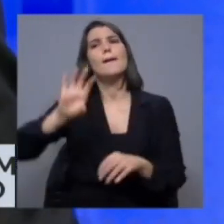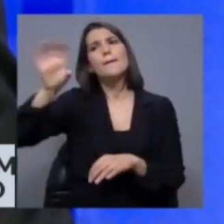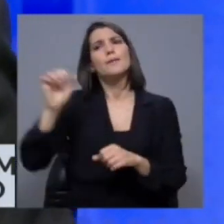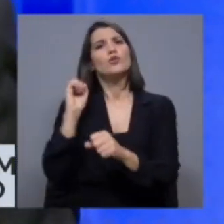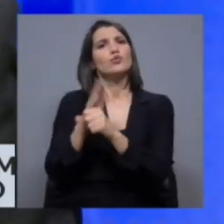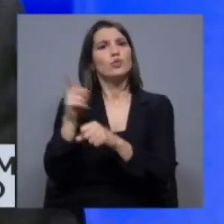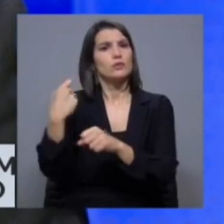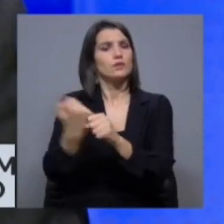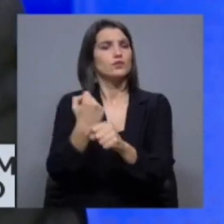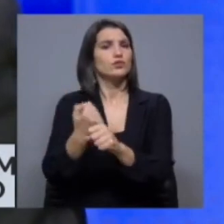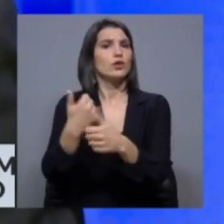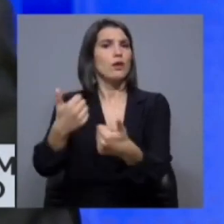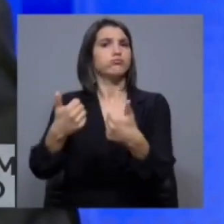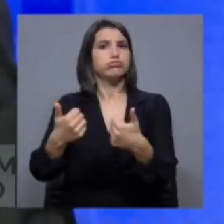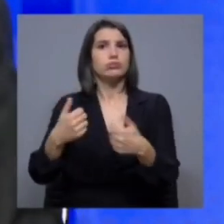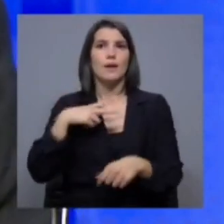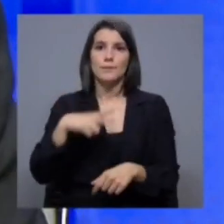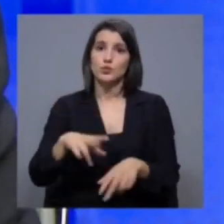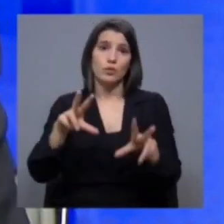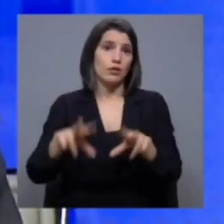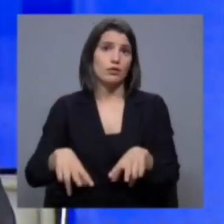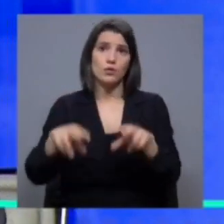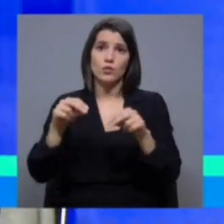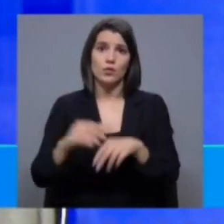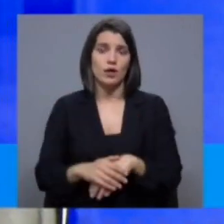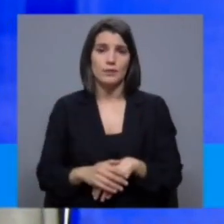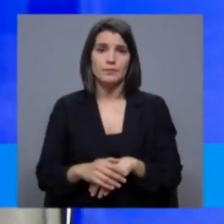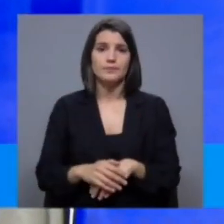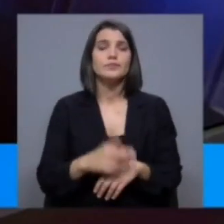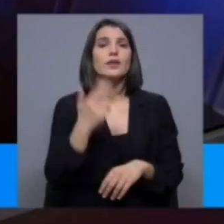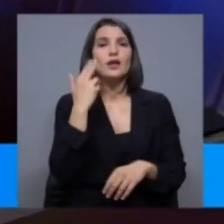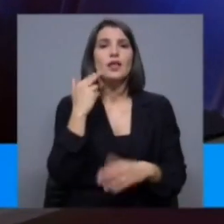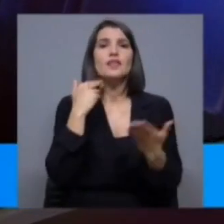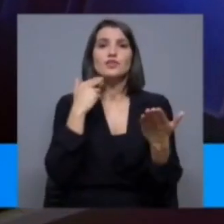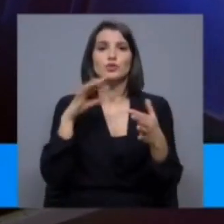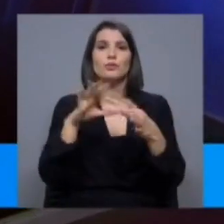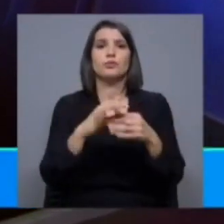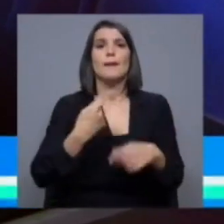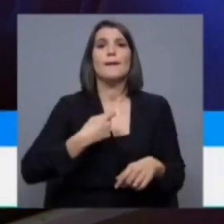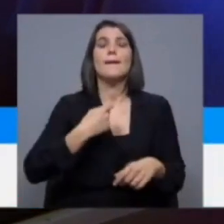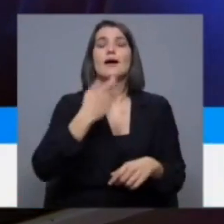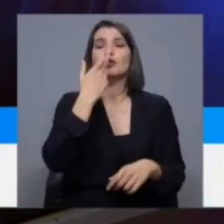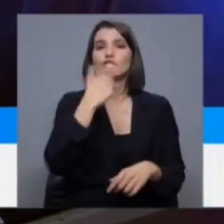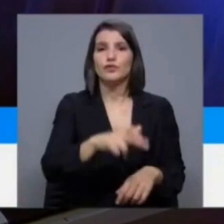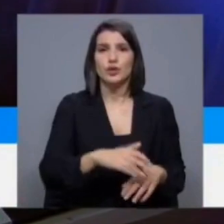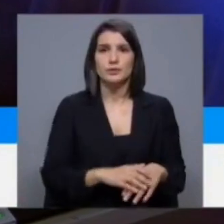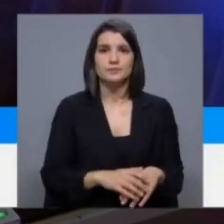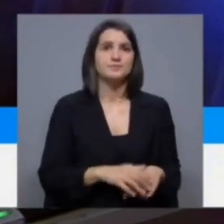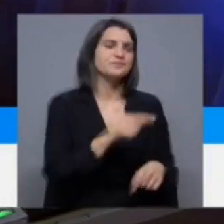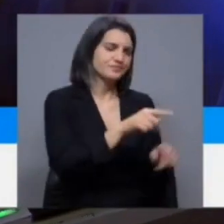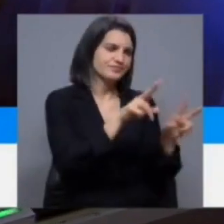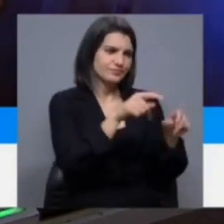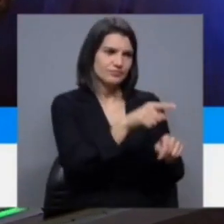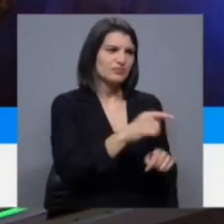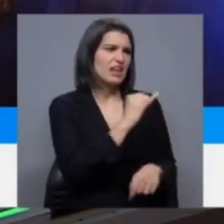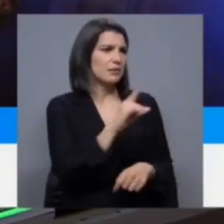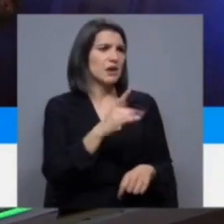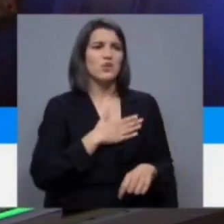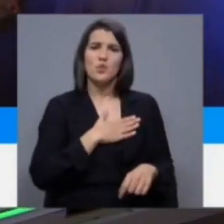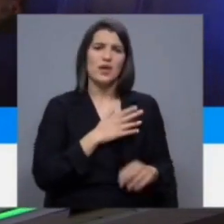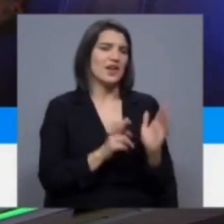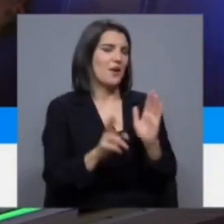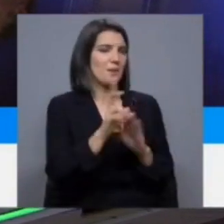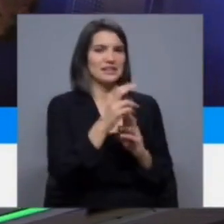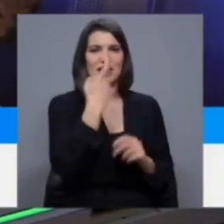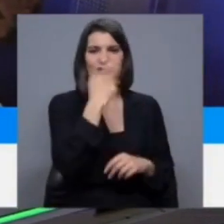funciona com enorme importância e pessoal nunca posou ainda é bem Todas As mensagens tão das peças é que está o fundamento da questão é que ela não quer aumentar